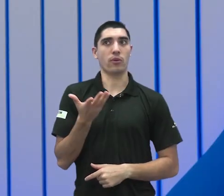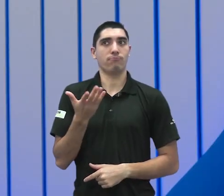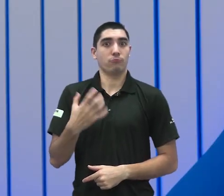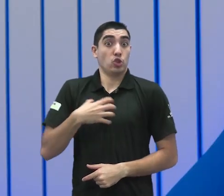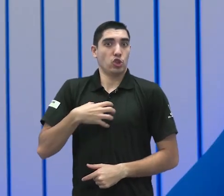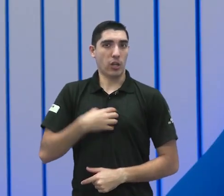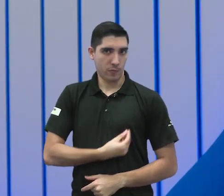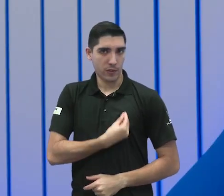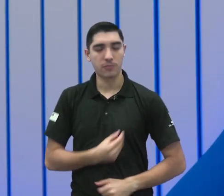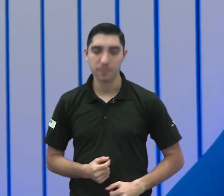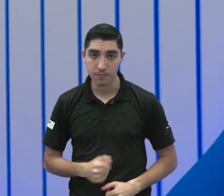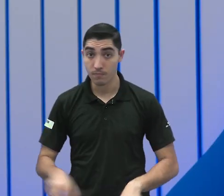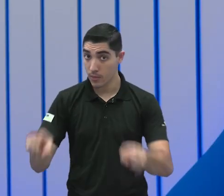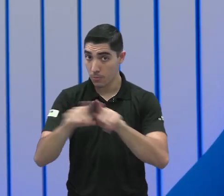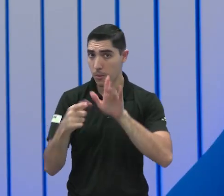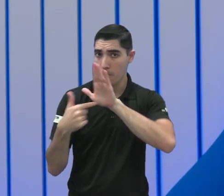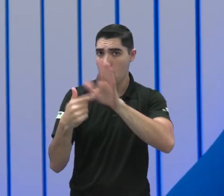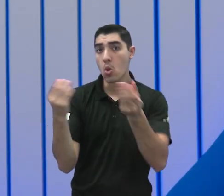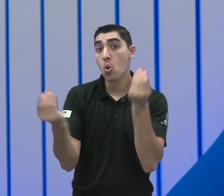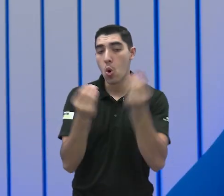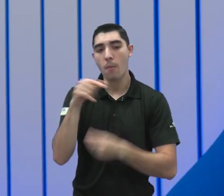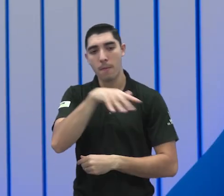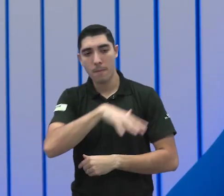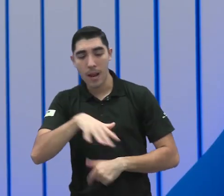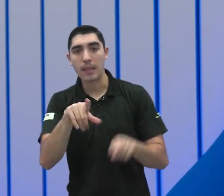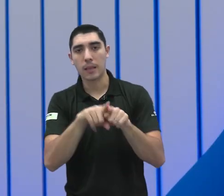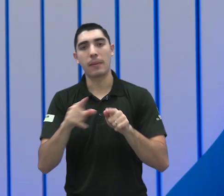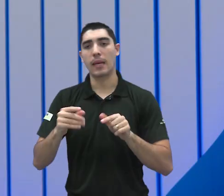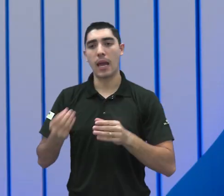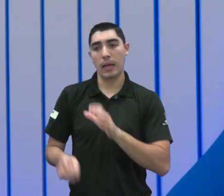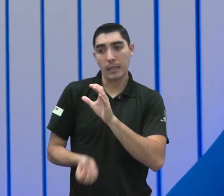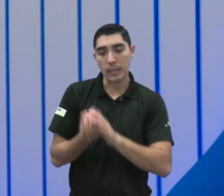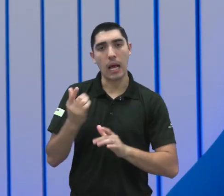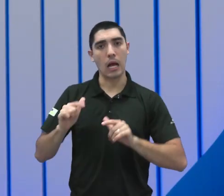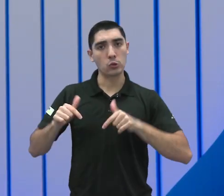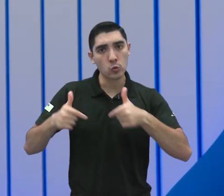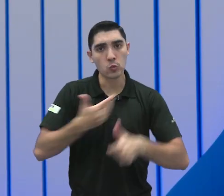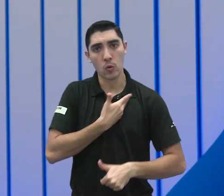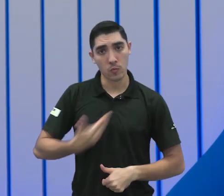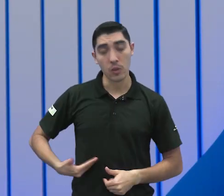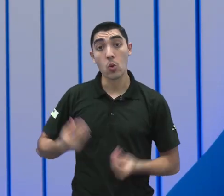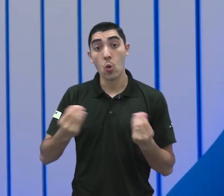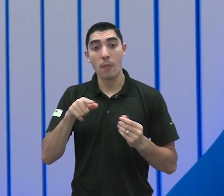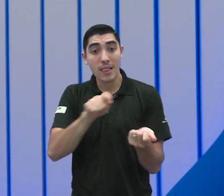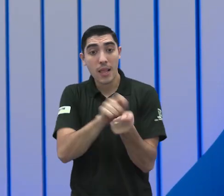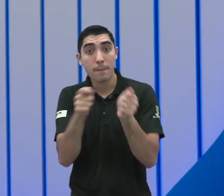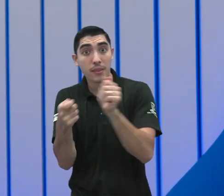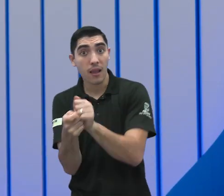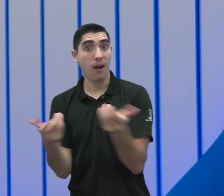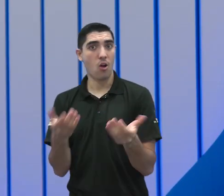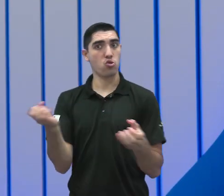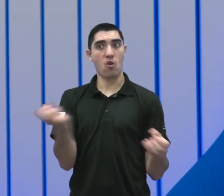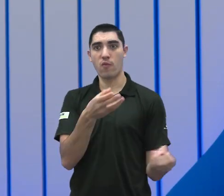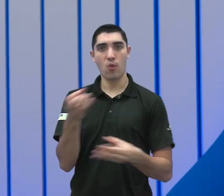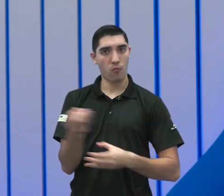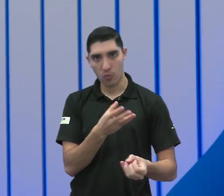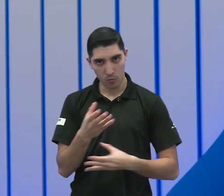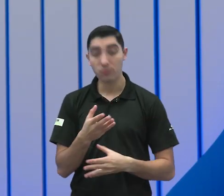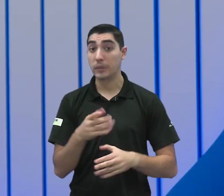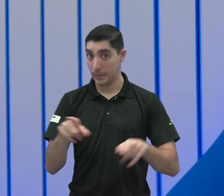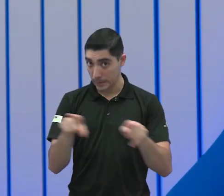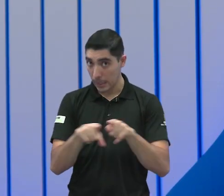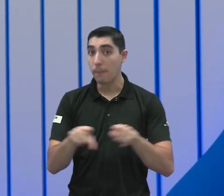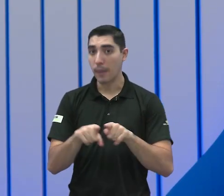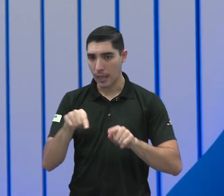E mais, a gente te mostra como o mercado e as políticas habitacionais já começam a se adaptar a esse novo perfil.